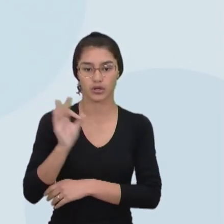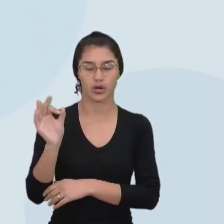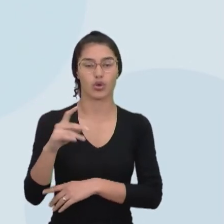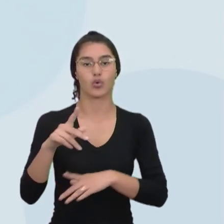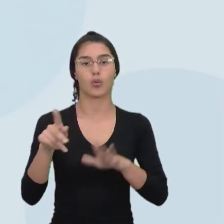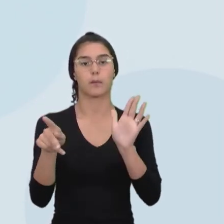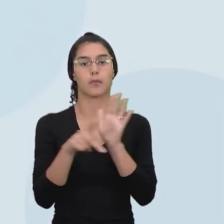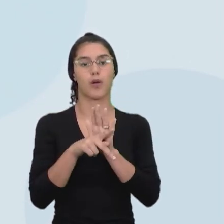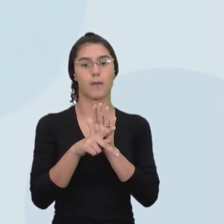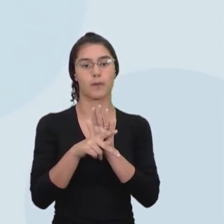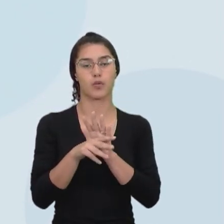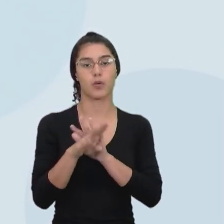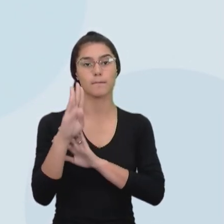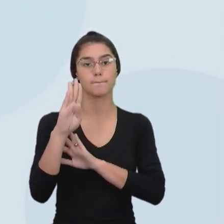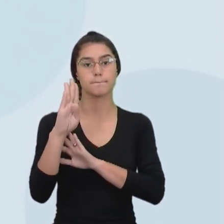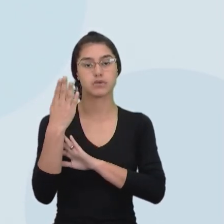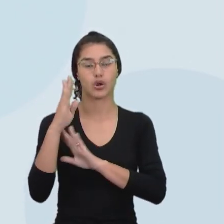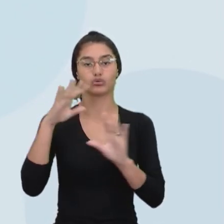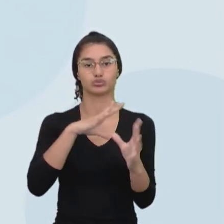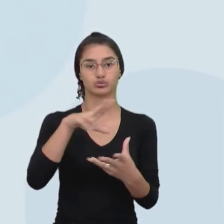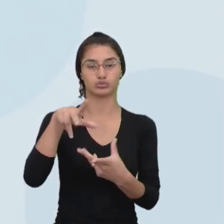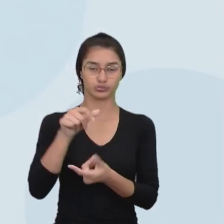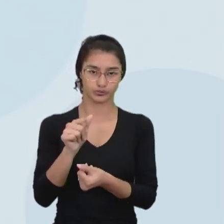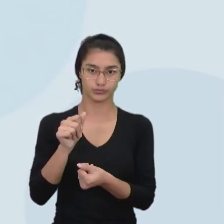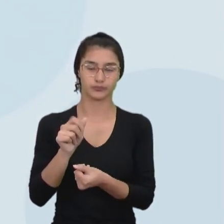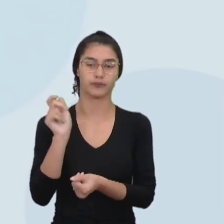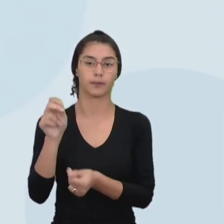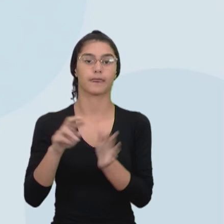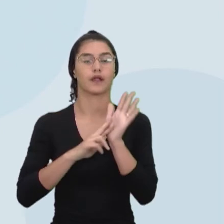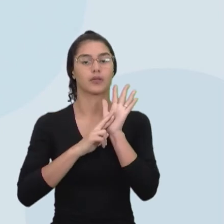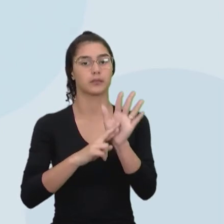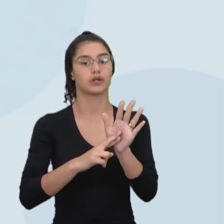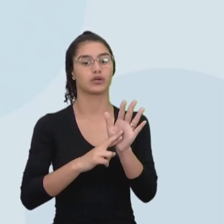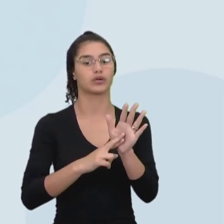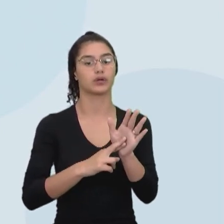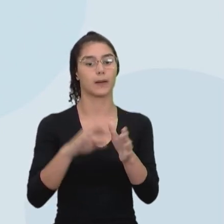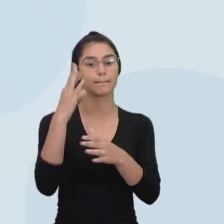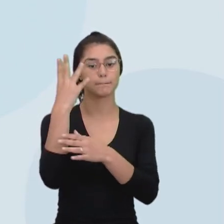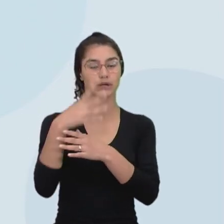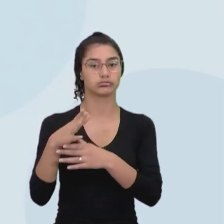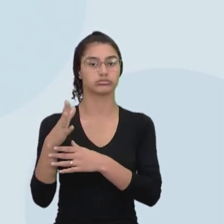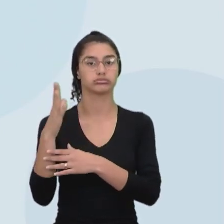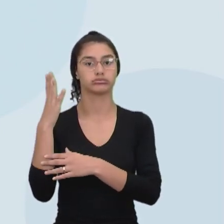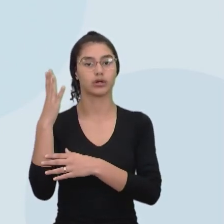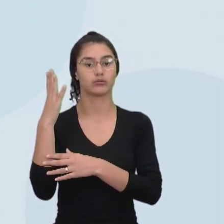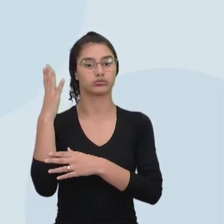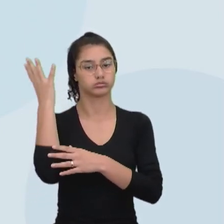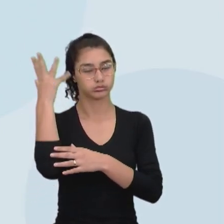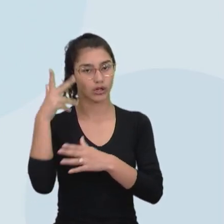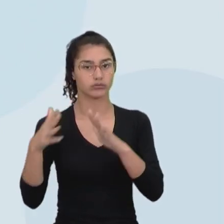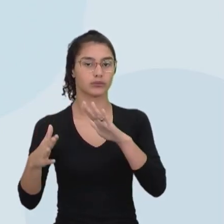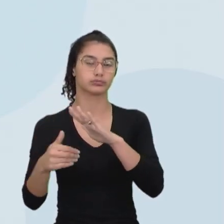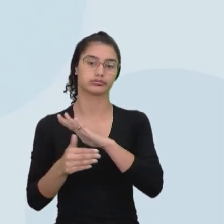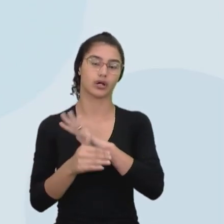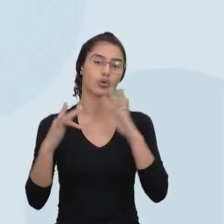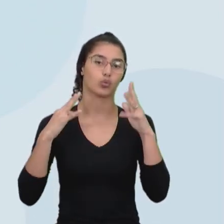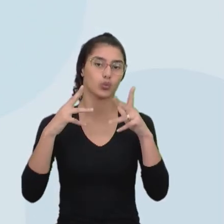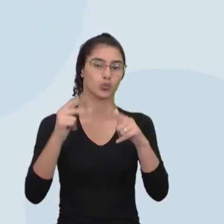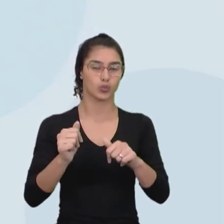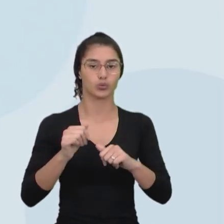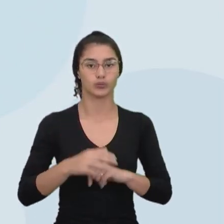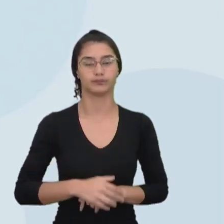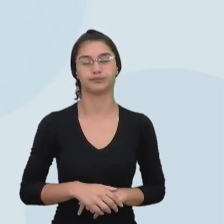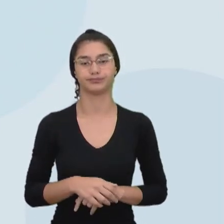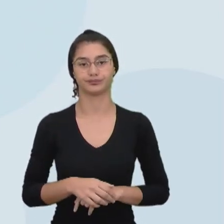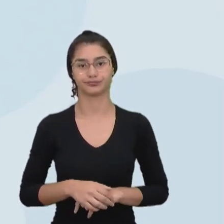patrimônio biológico do mundo, no que diz respeito a plantas, aves, mamíferos, répteis, espécies e anfíbias,